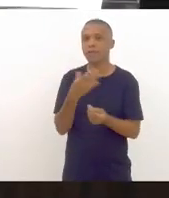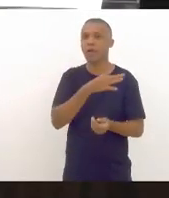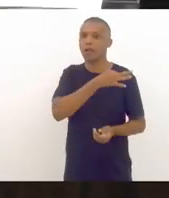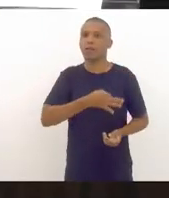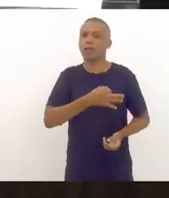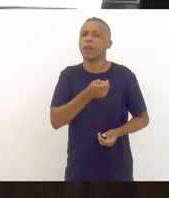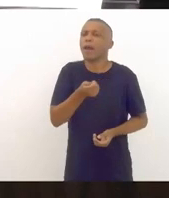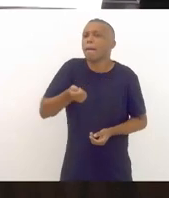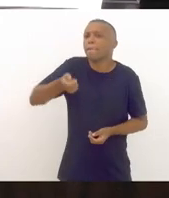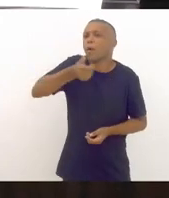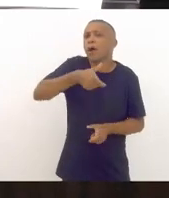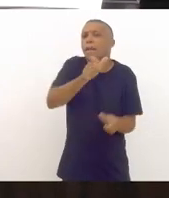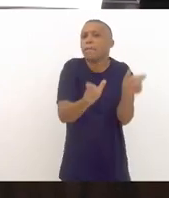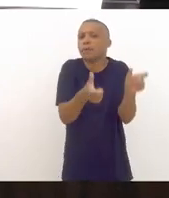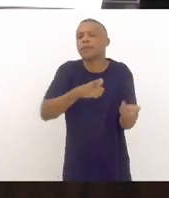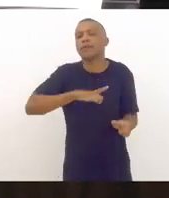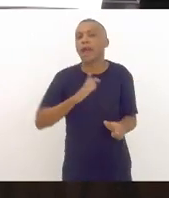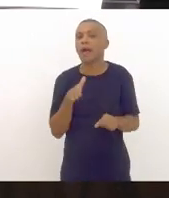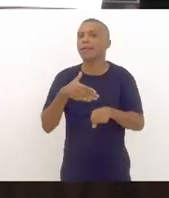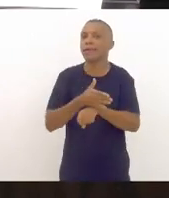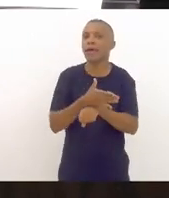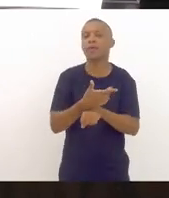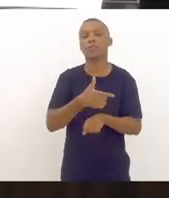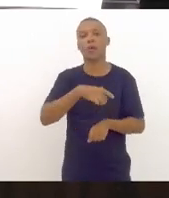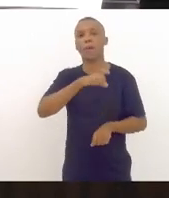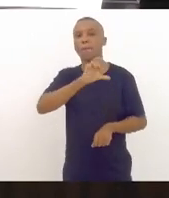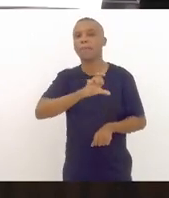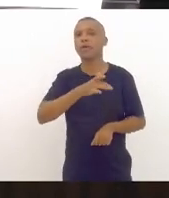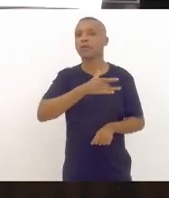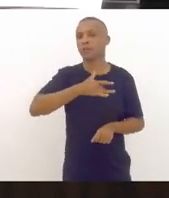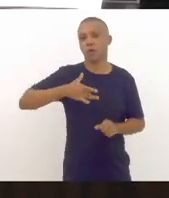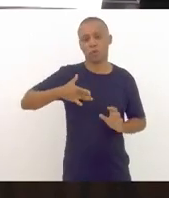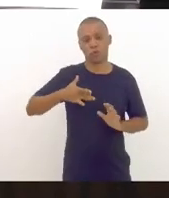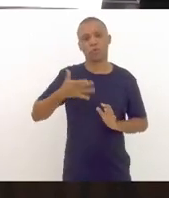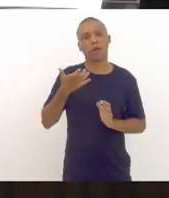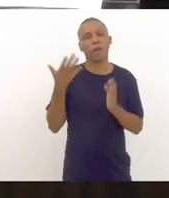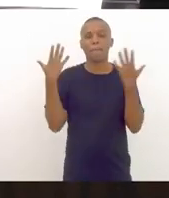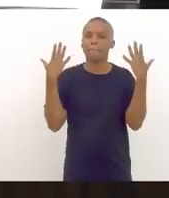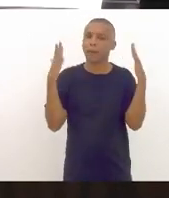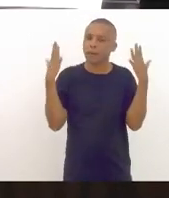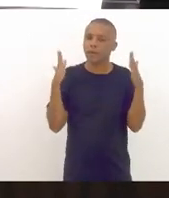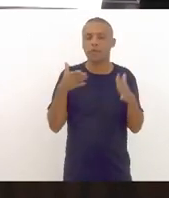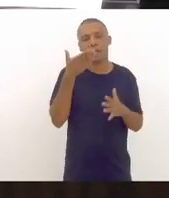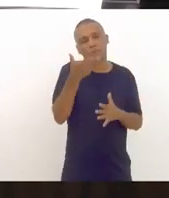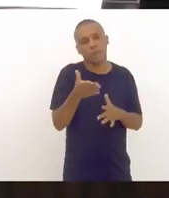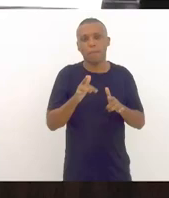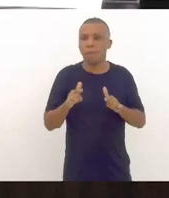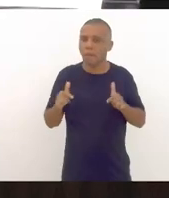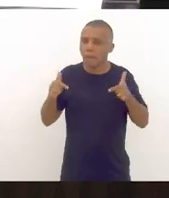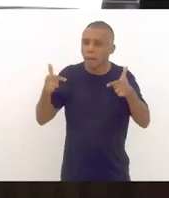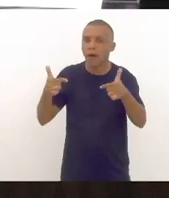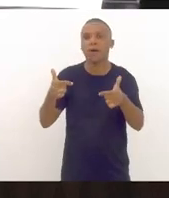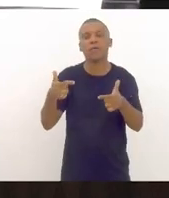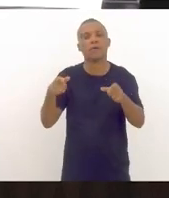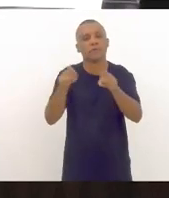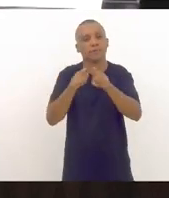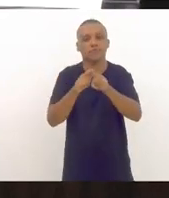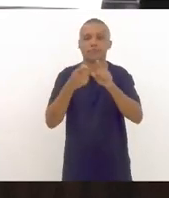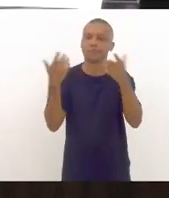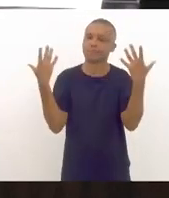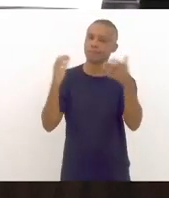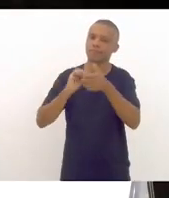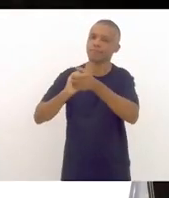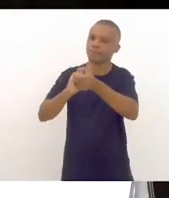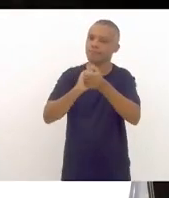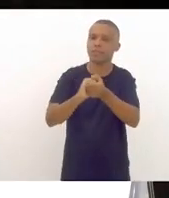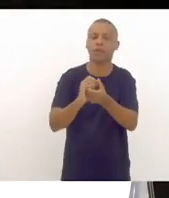pessoas que têm acesso aos planos de saúde. Então, quero parabenizar a Vossa Excelência pela iniciativa, parabenizar o senador Romário